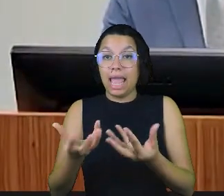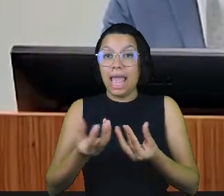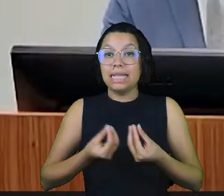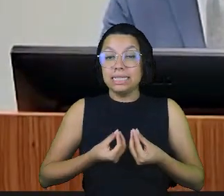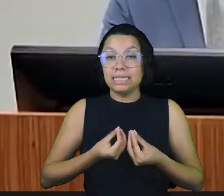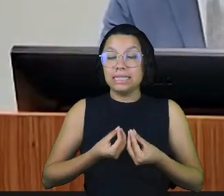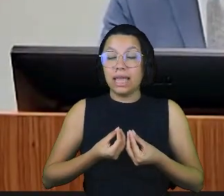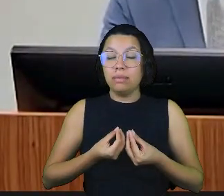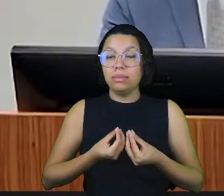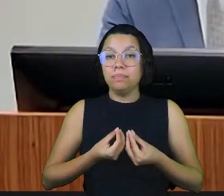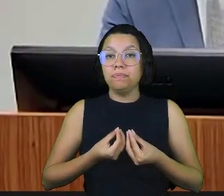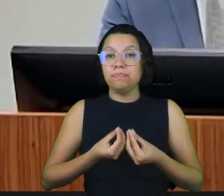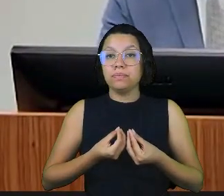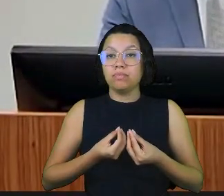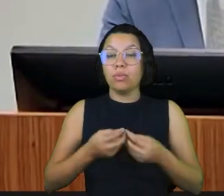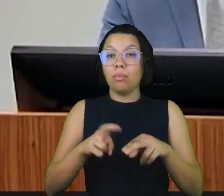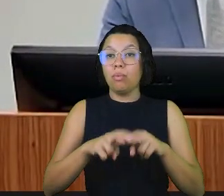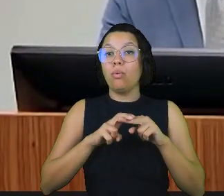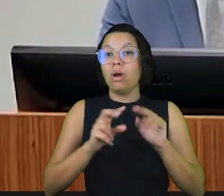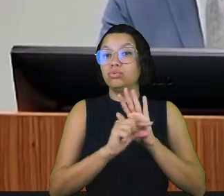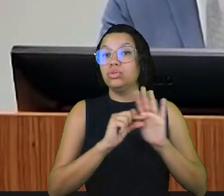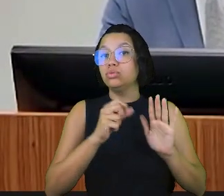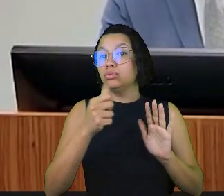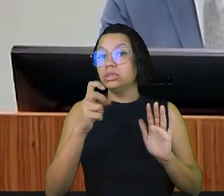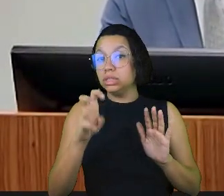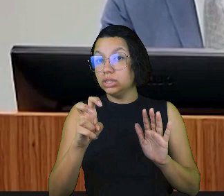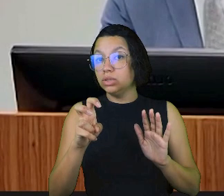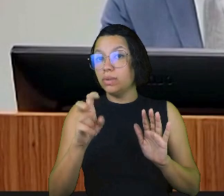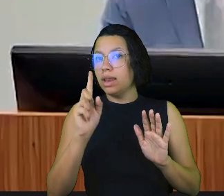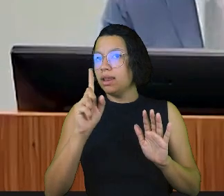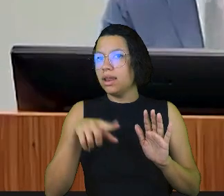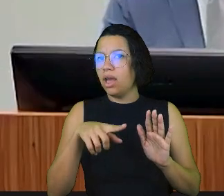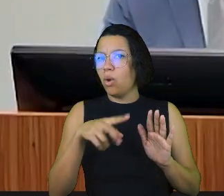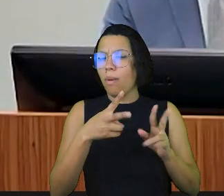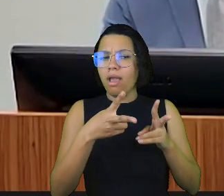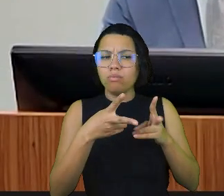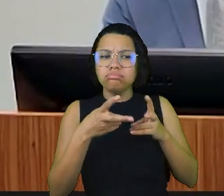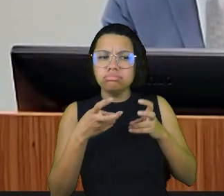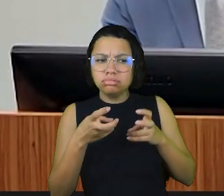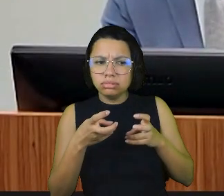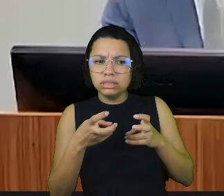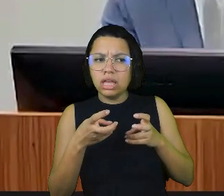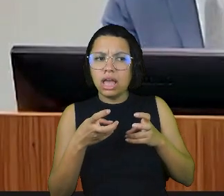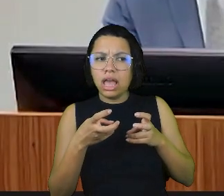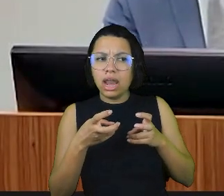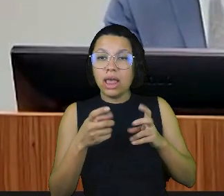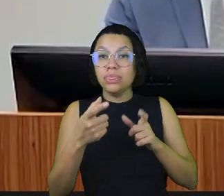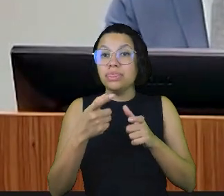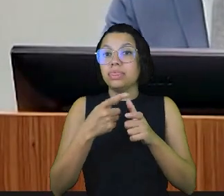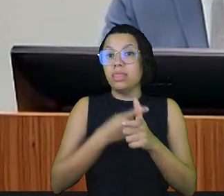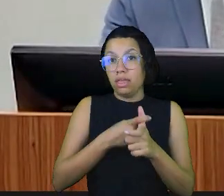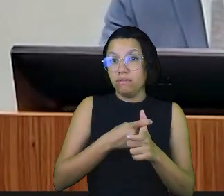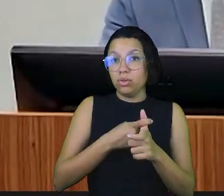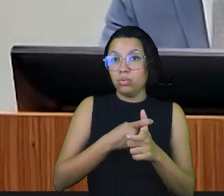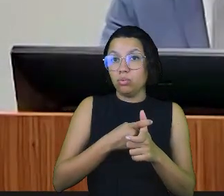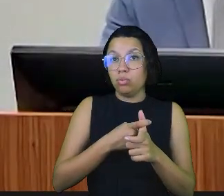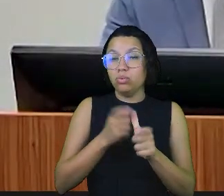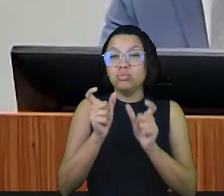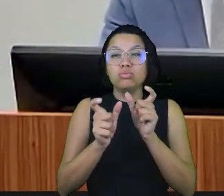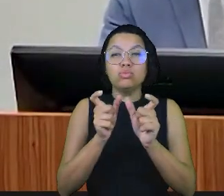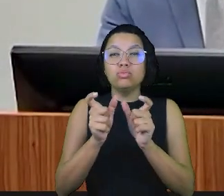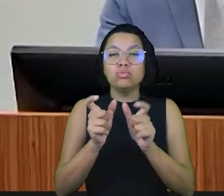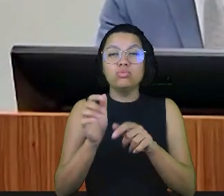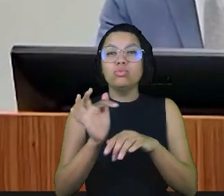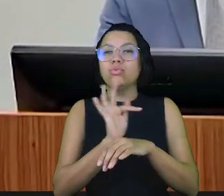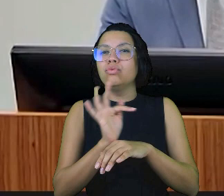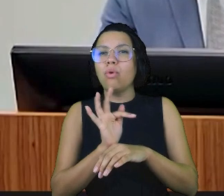inciso 5º, não é considerado devedor nos termos formais da CDA,